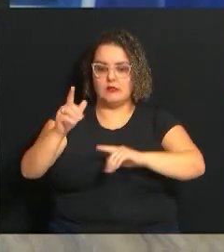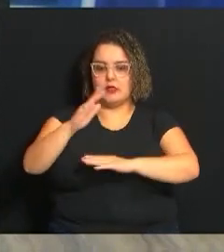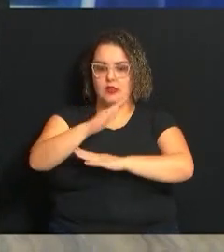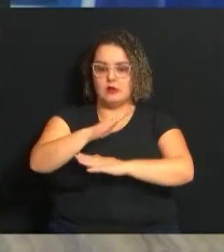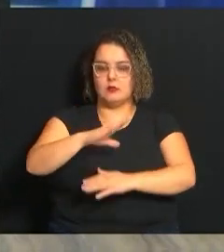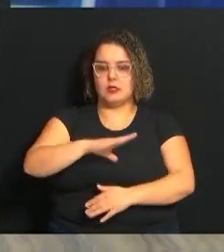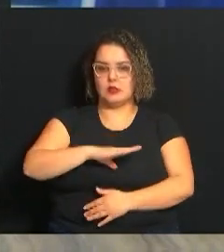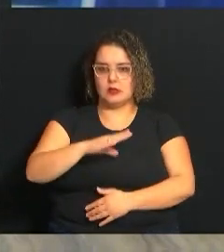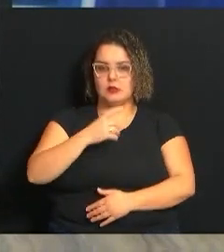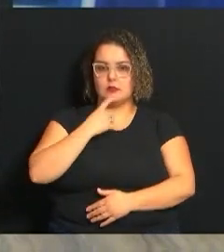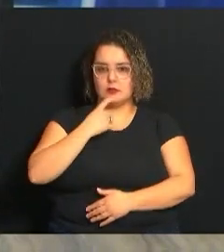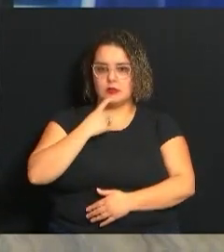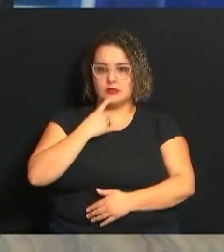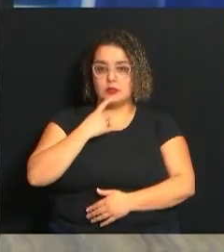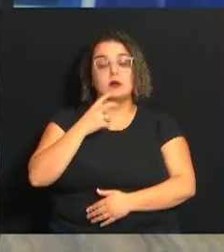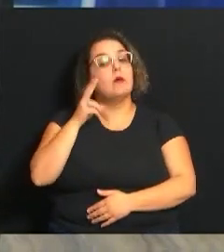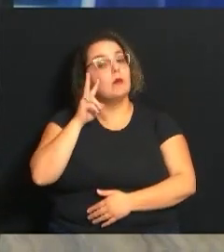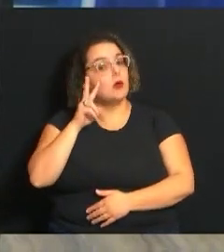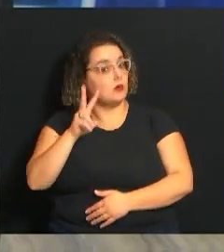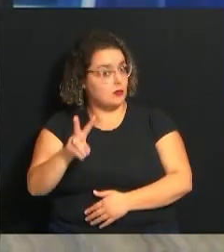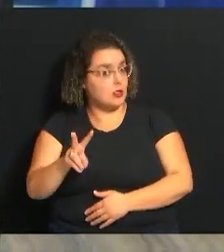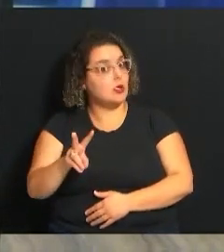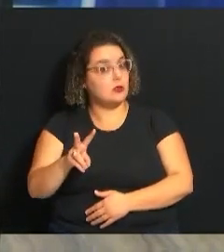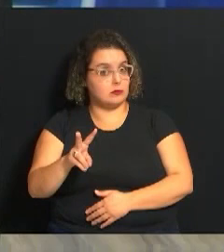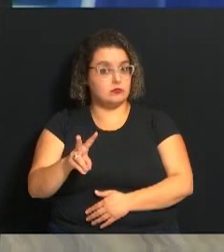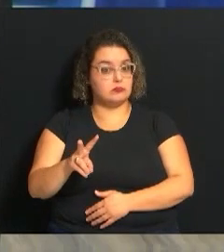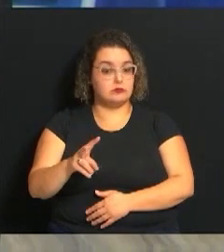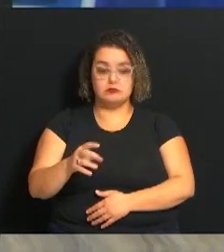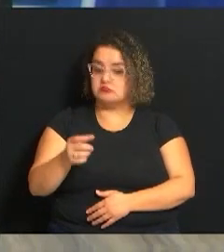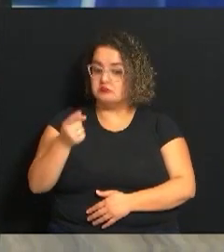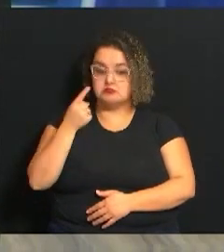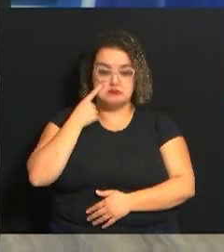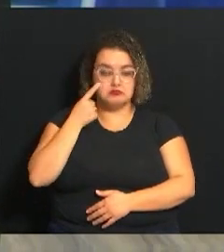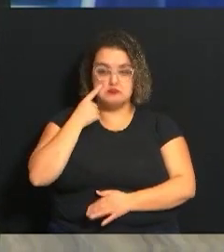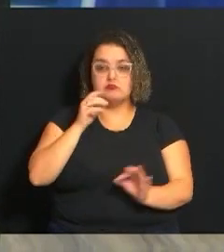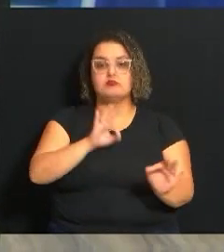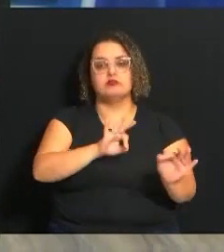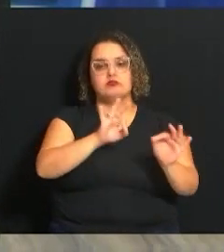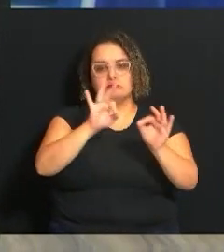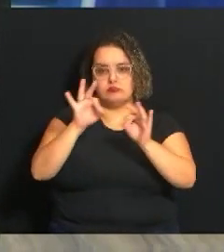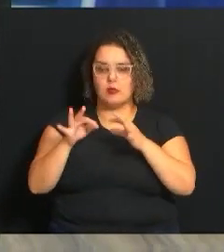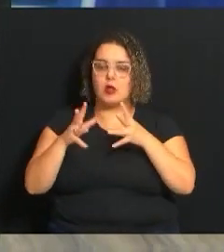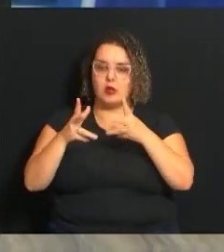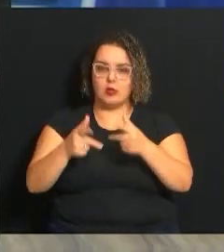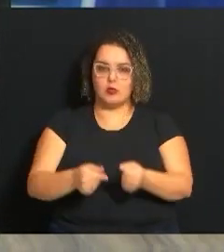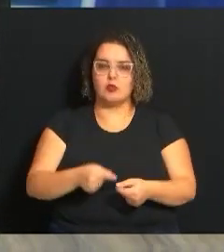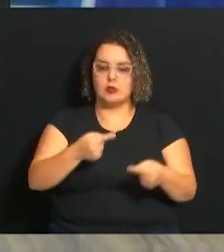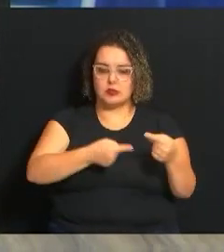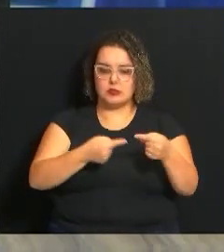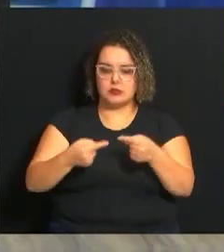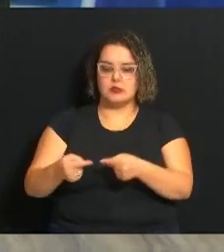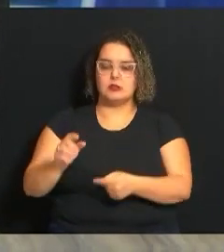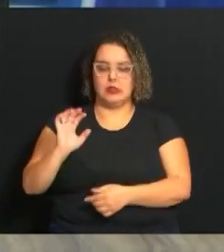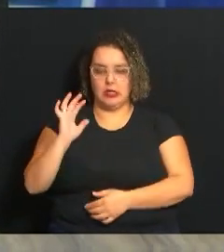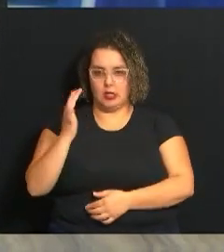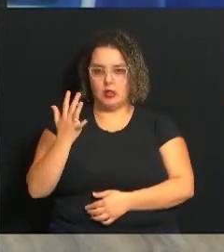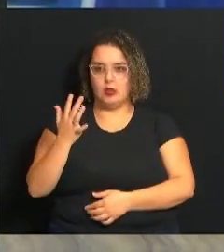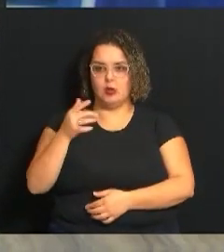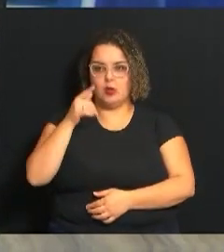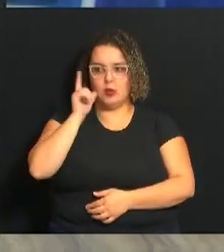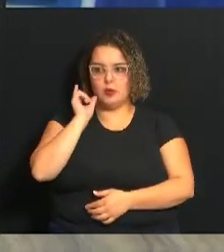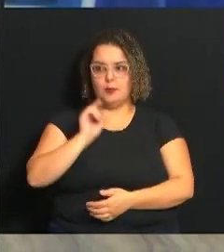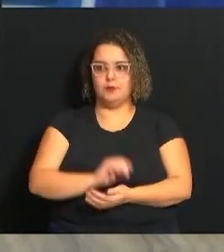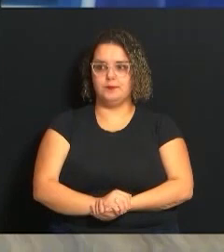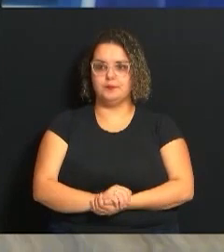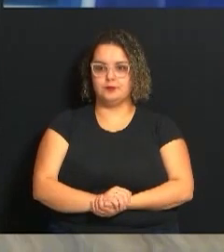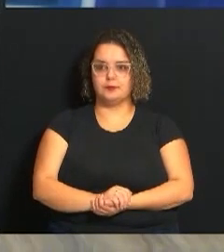youtube.com/TV Câmara Campinas. Você pode rever ou, se você não assistiu, acompanhar todas as discussões que aconteceram ontem.